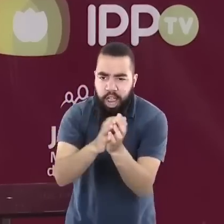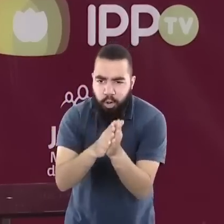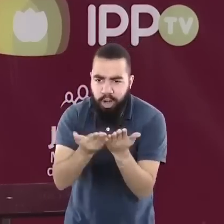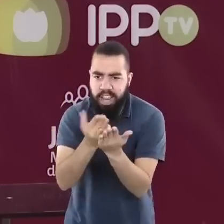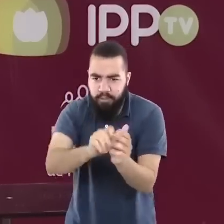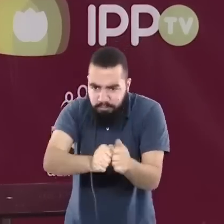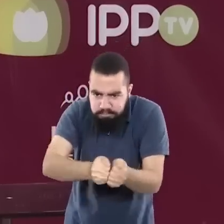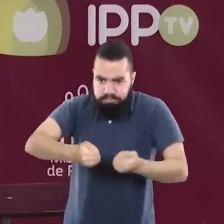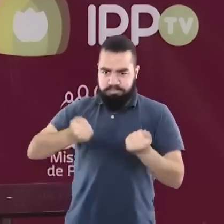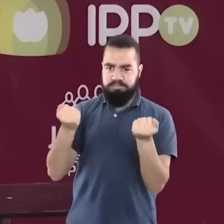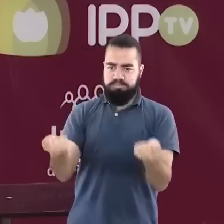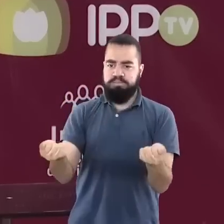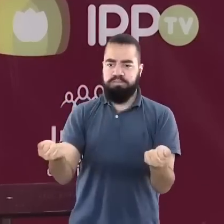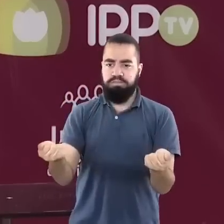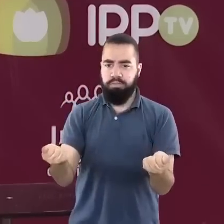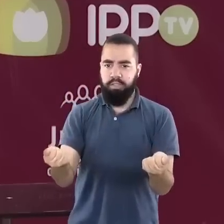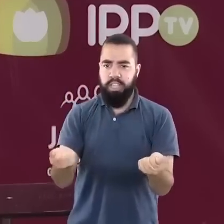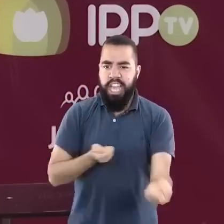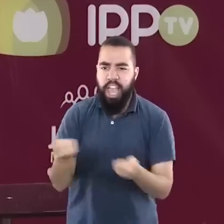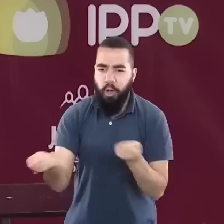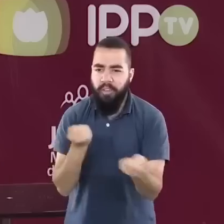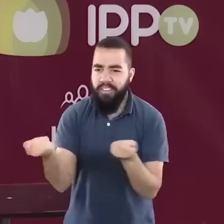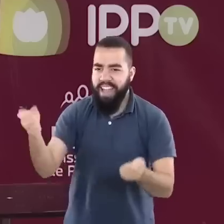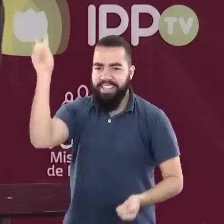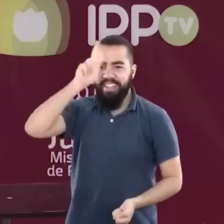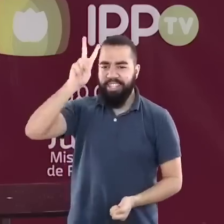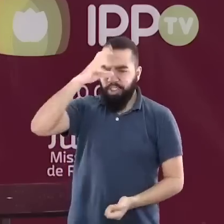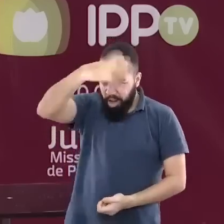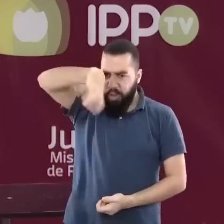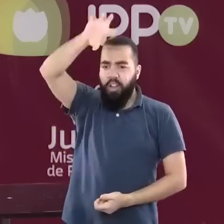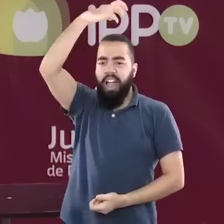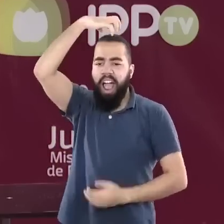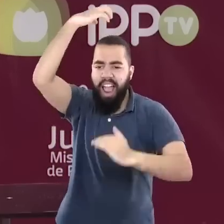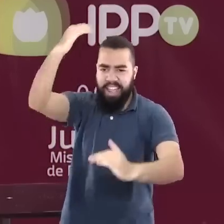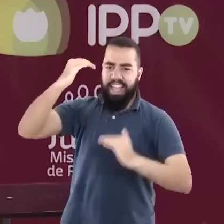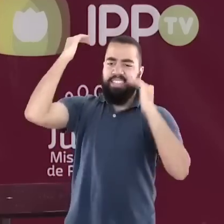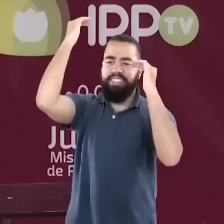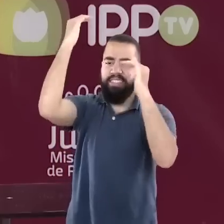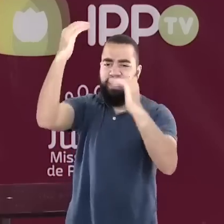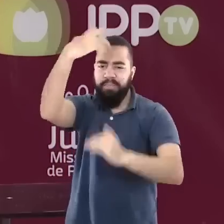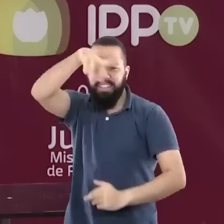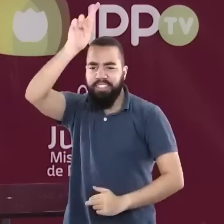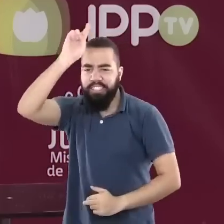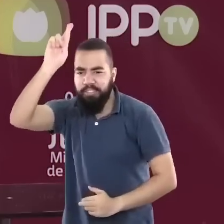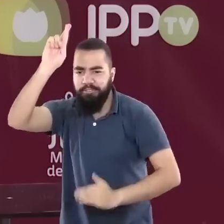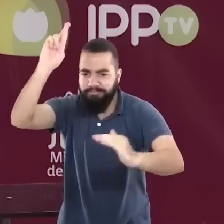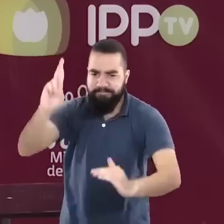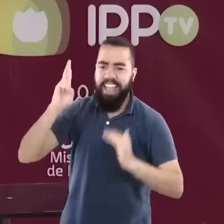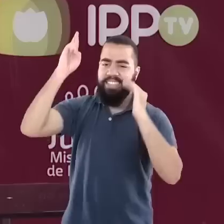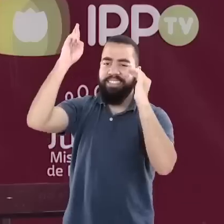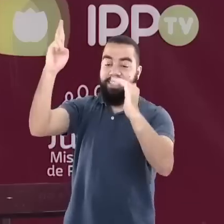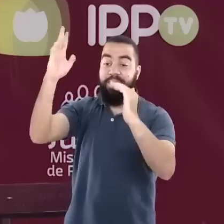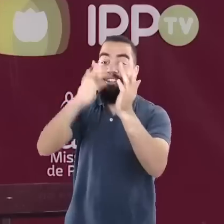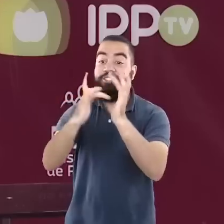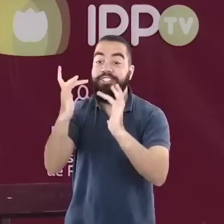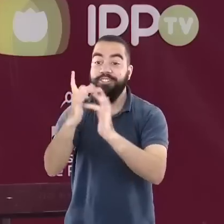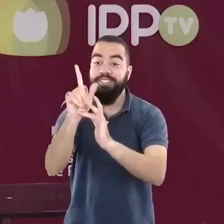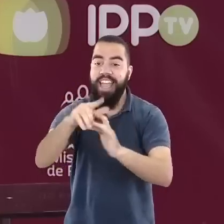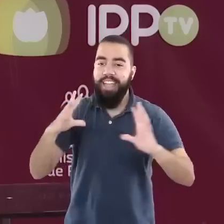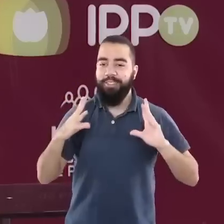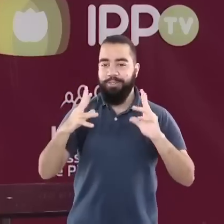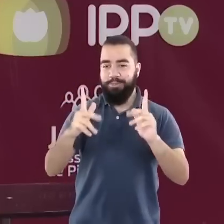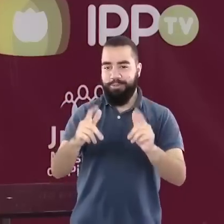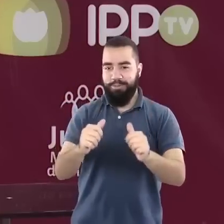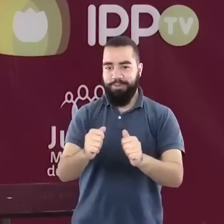e desatar o seus selos como aquele que é o rei dos reis e o senhor dos Senhores ele é tudo nas escrituras